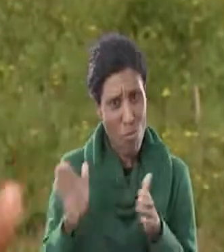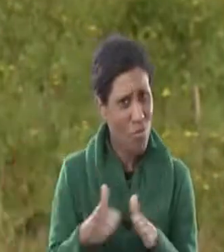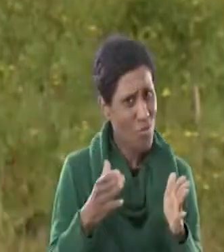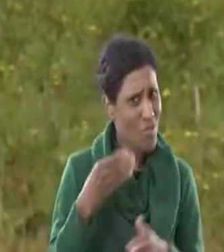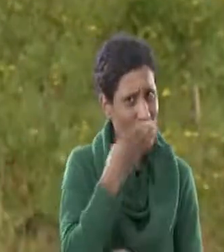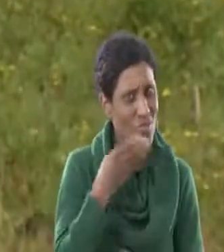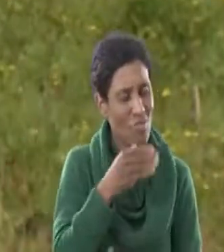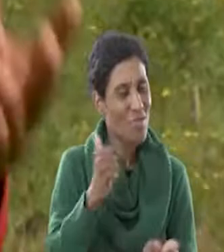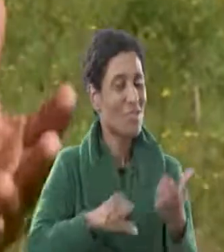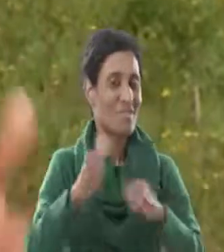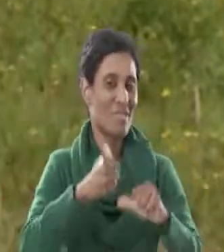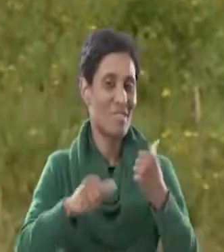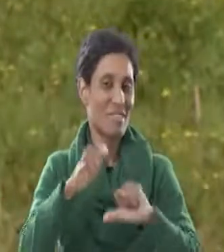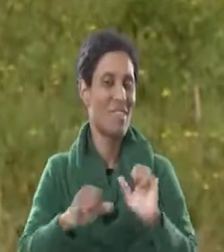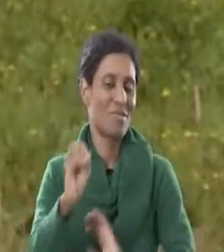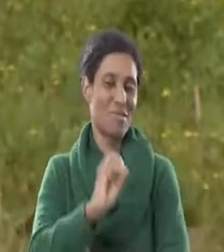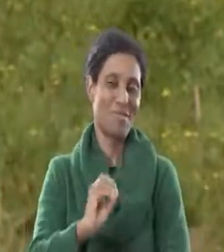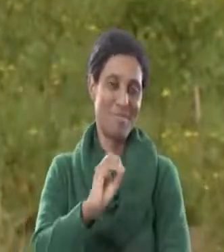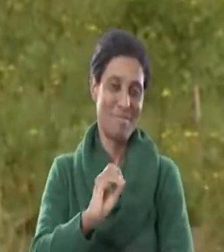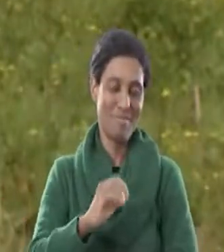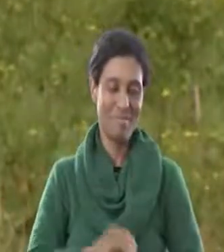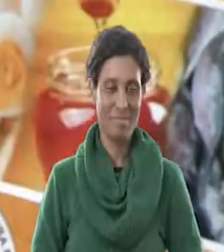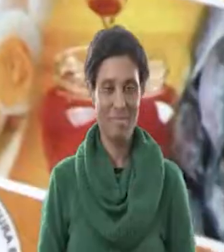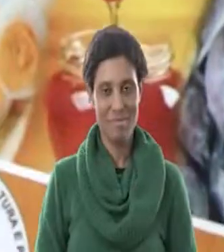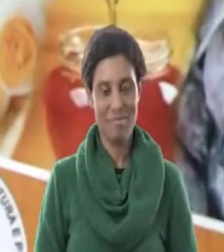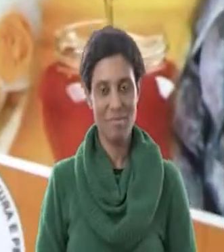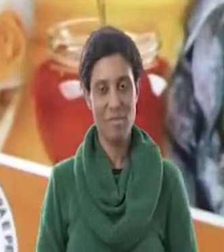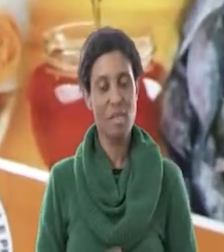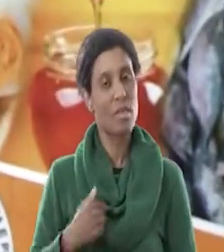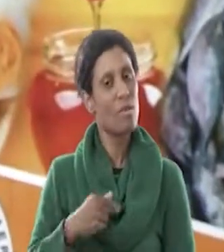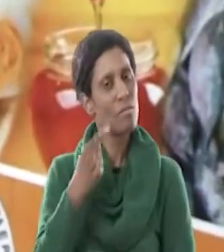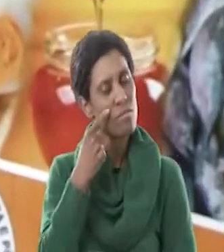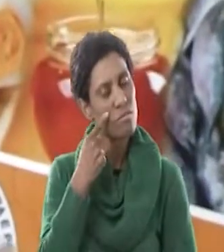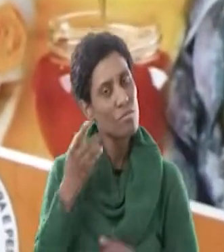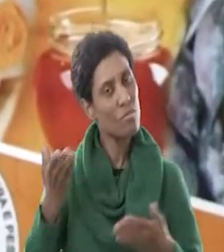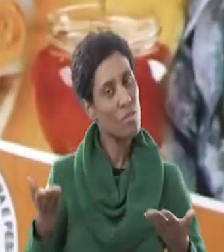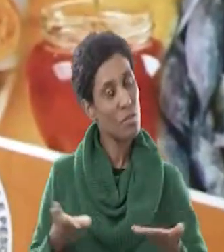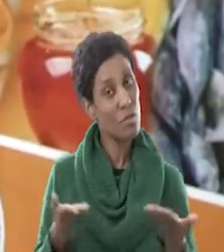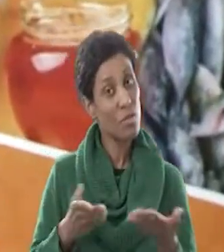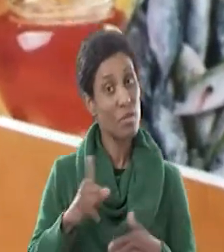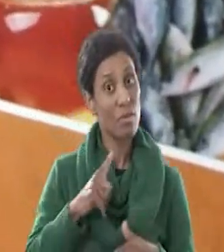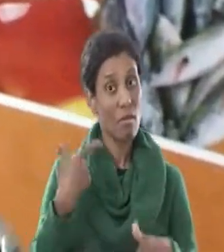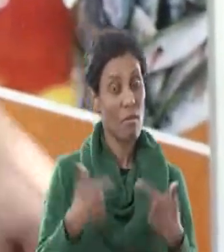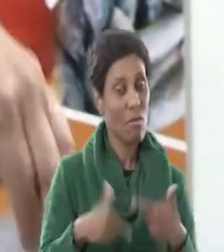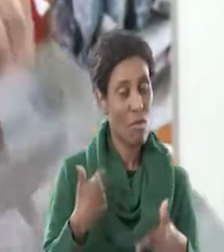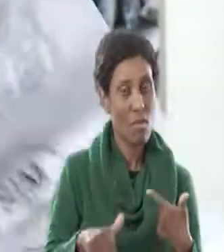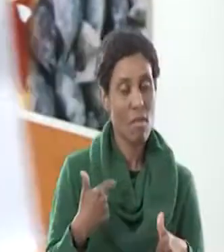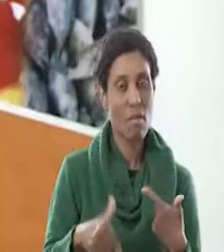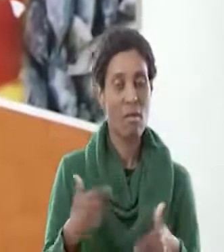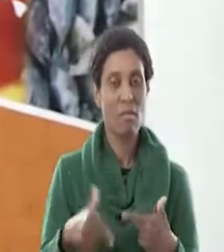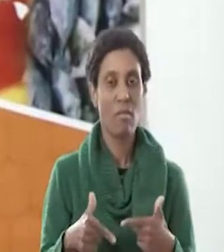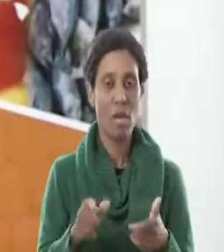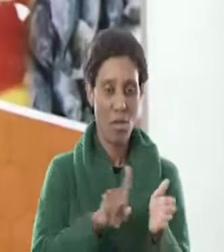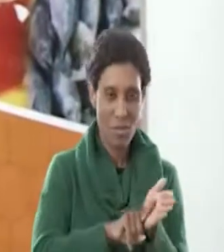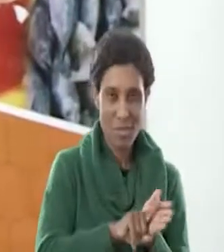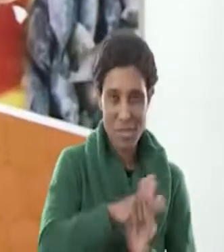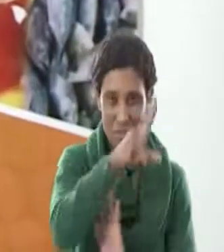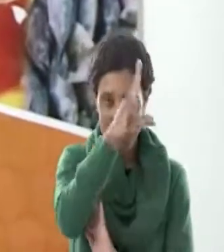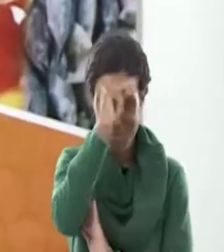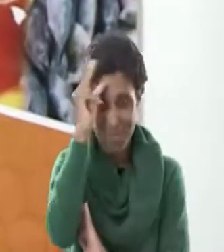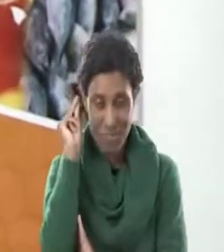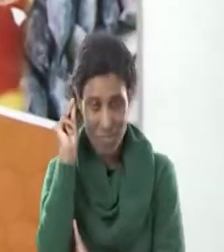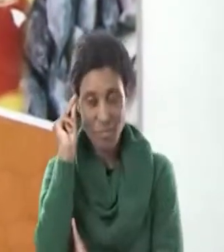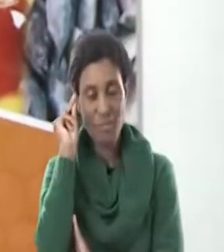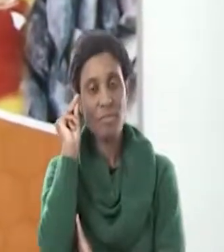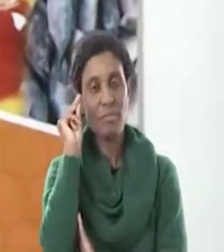alta produção de mel e mel de qualidade que a gente produz aqui. O mel do Túnel Verde agora tem o Serviço de Inspeção Municipal,